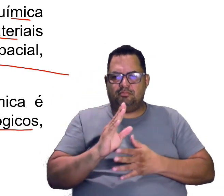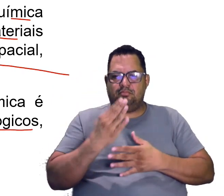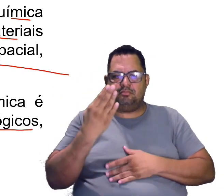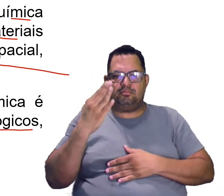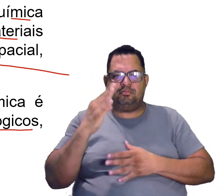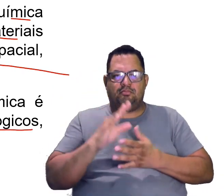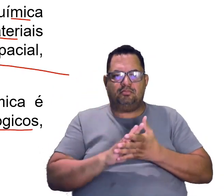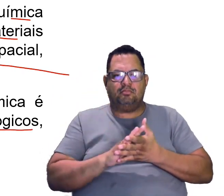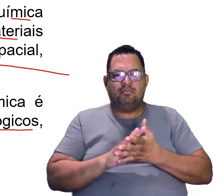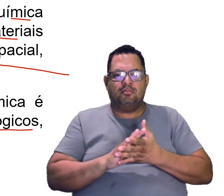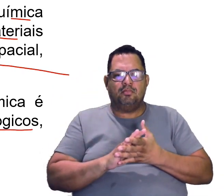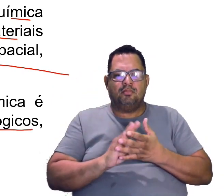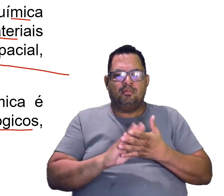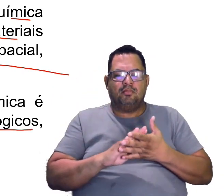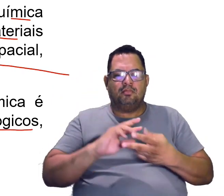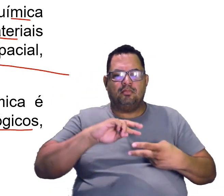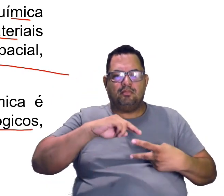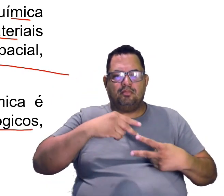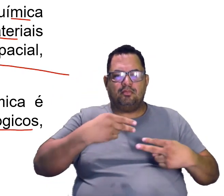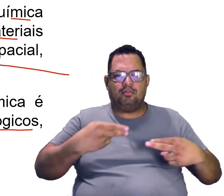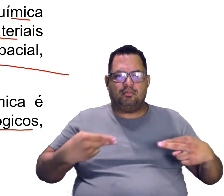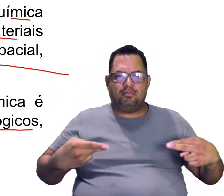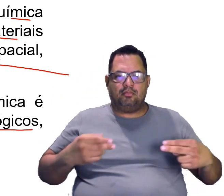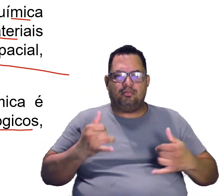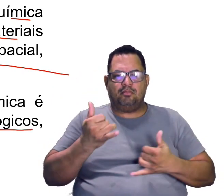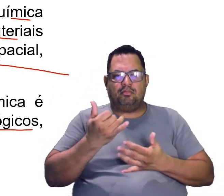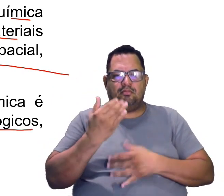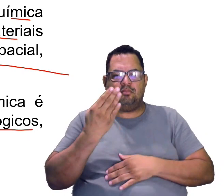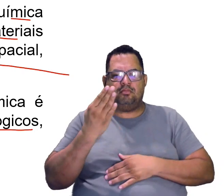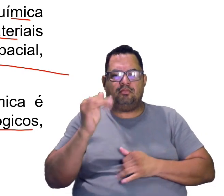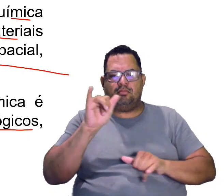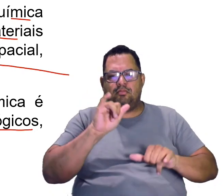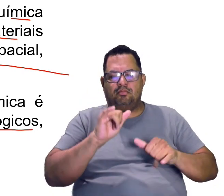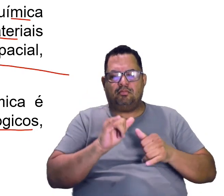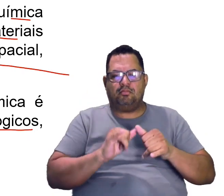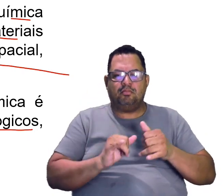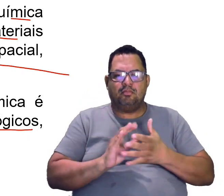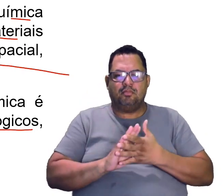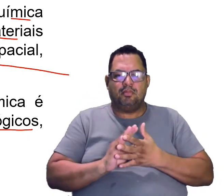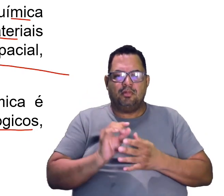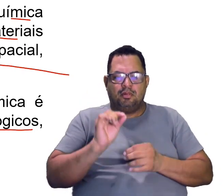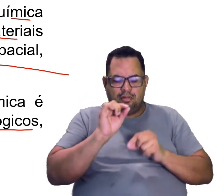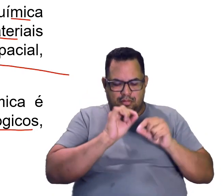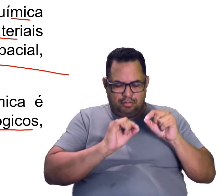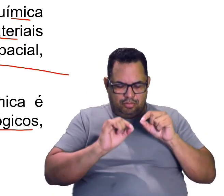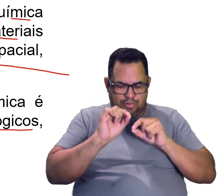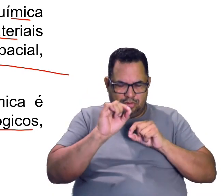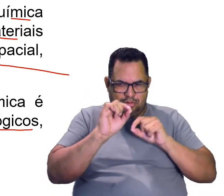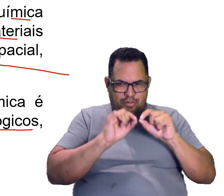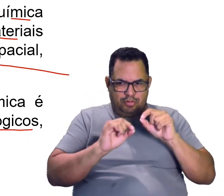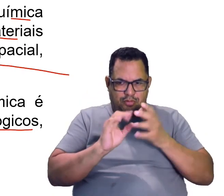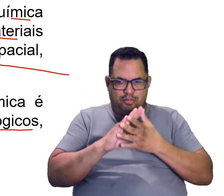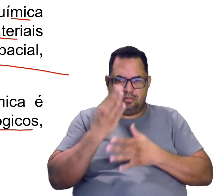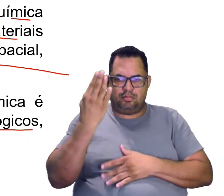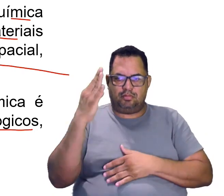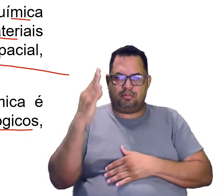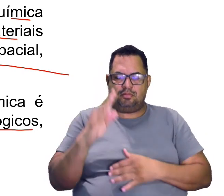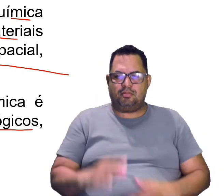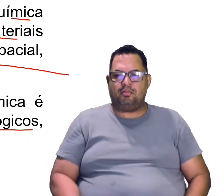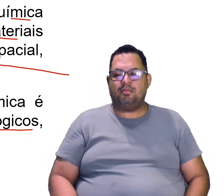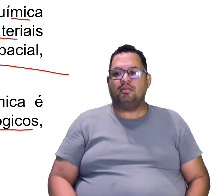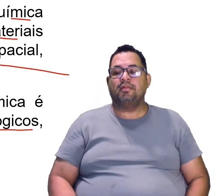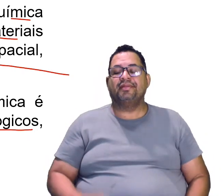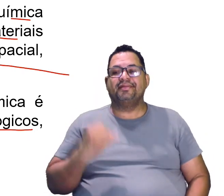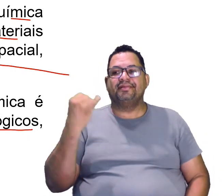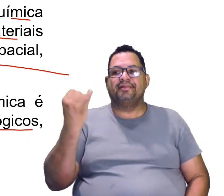processos biológicos envolvendo genética, bioquímica, microbiologia. Olha a importância de você aí, meu caro aluno, no primeiro